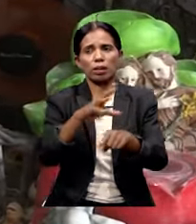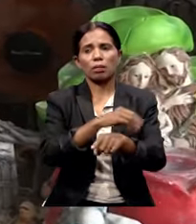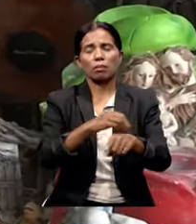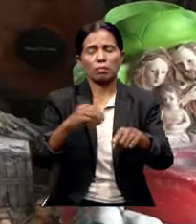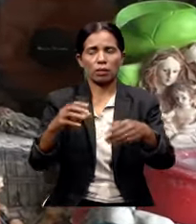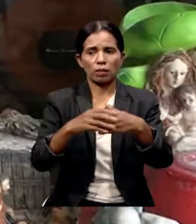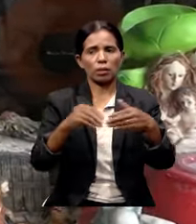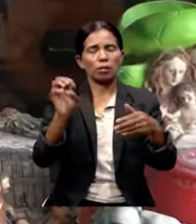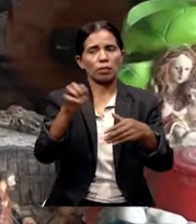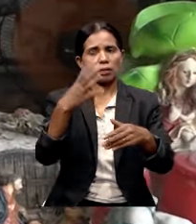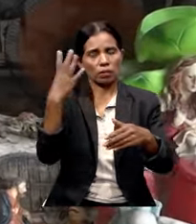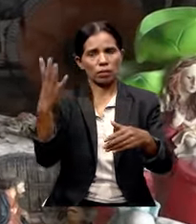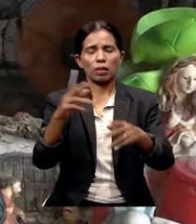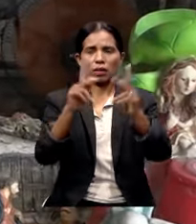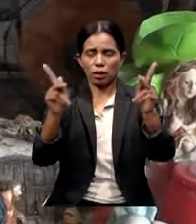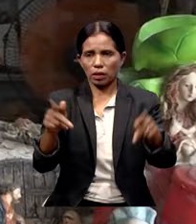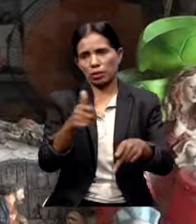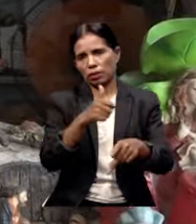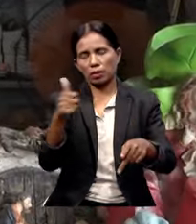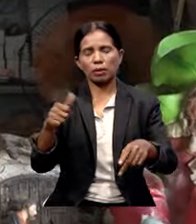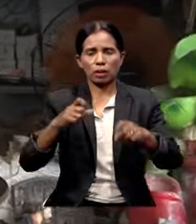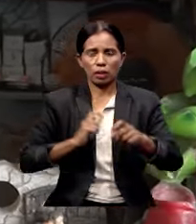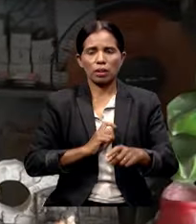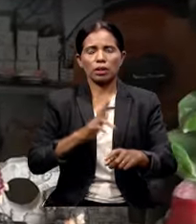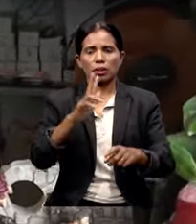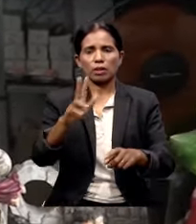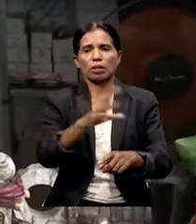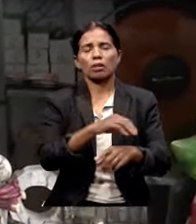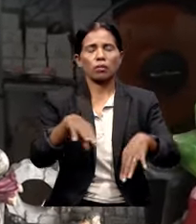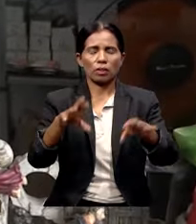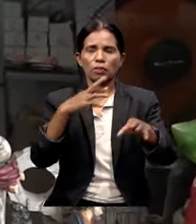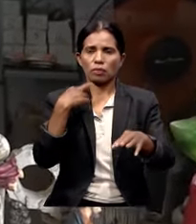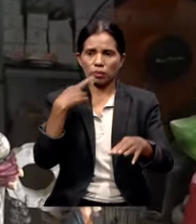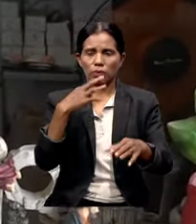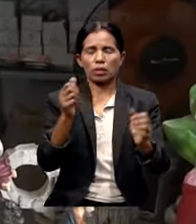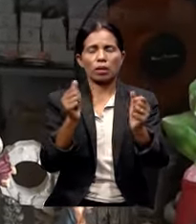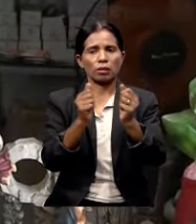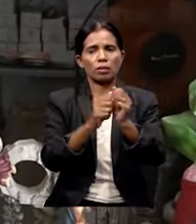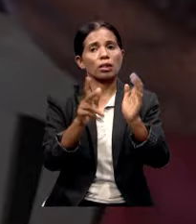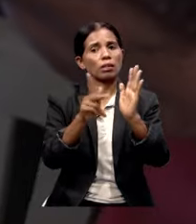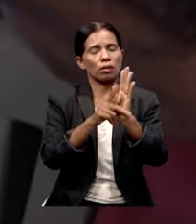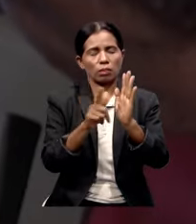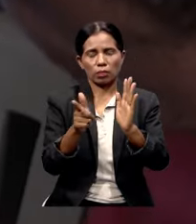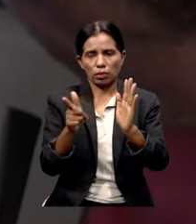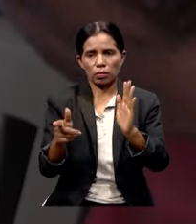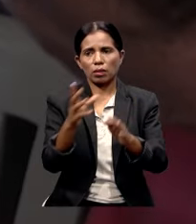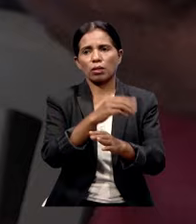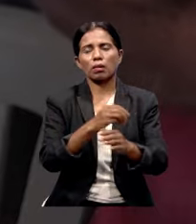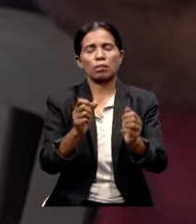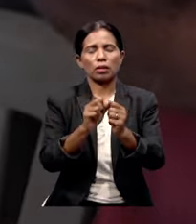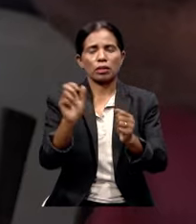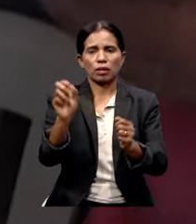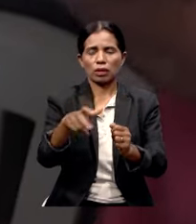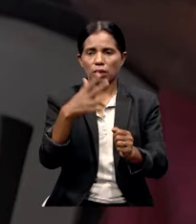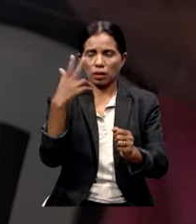hat. Nu ne moș că oș că balun în tasitolu fan fos amor de familie kilograma ronulu ho folin dolar sau ore centolu